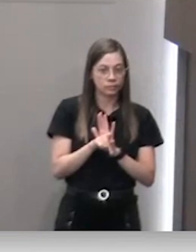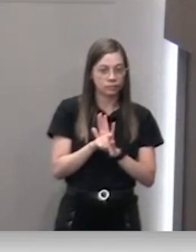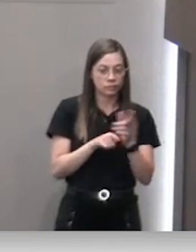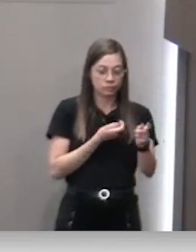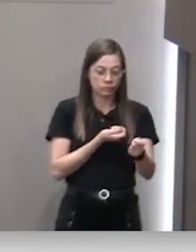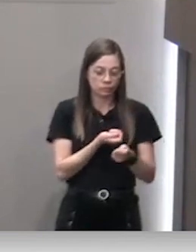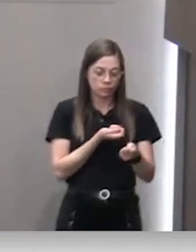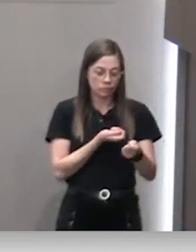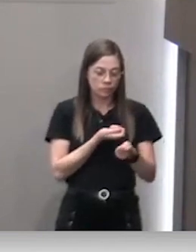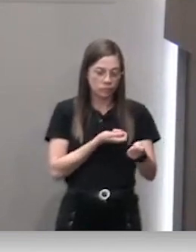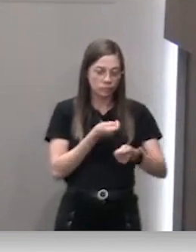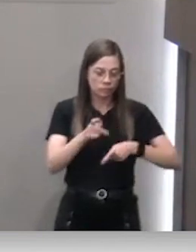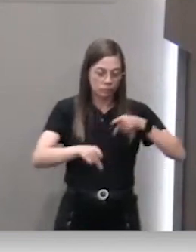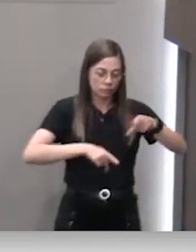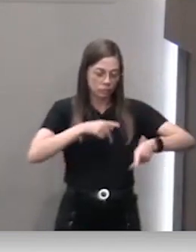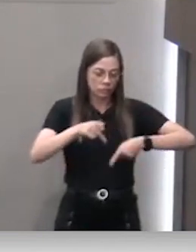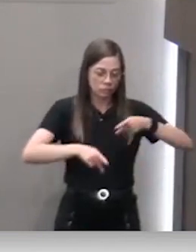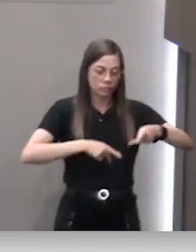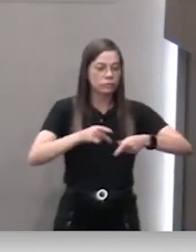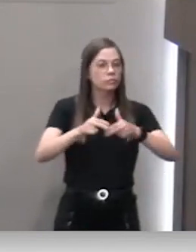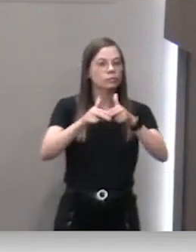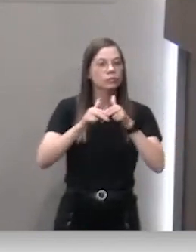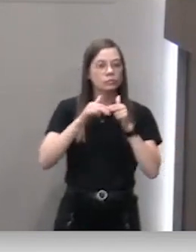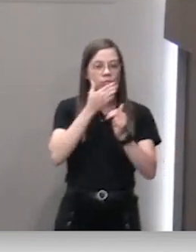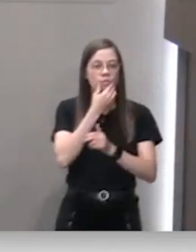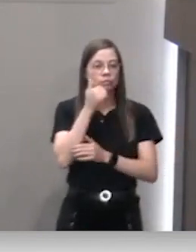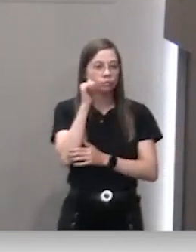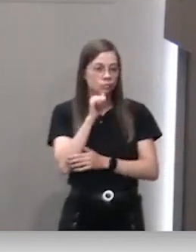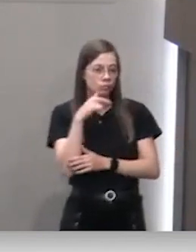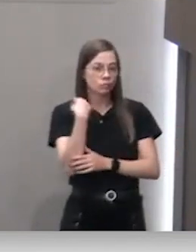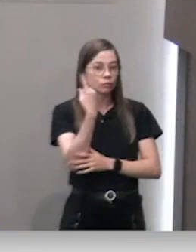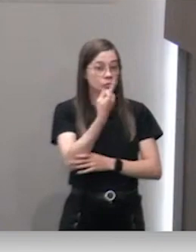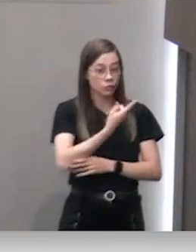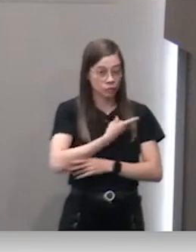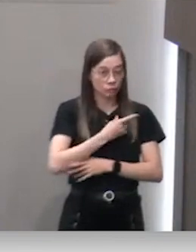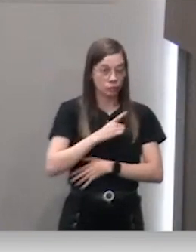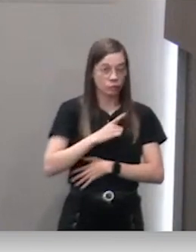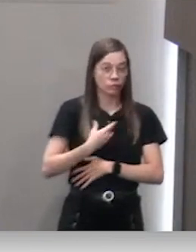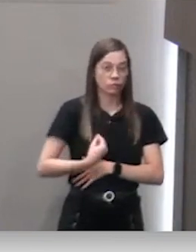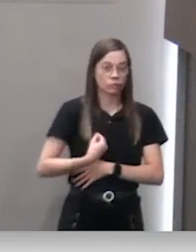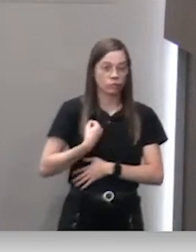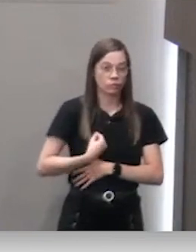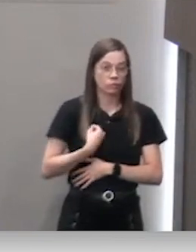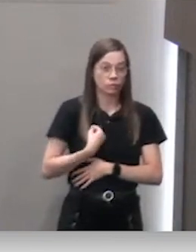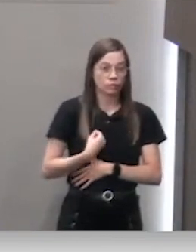controle populacional. Portanto, senhores, nós estamos aqui